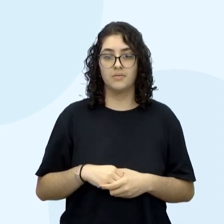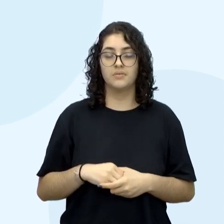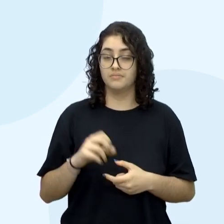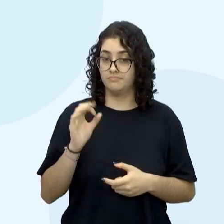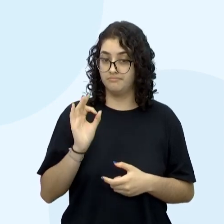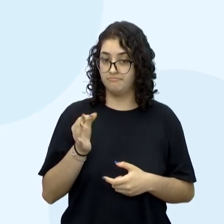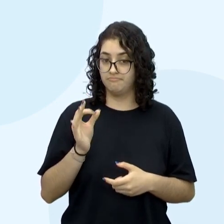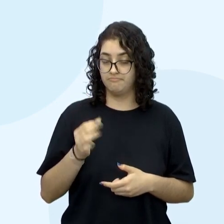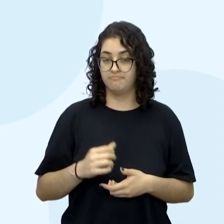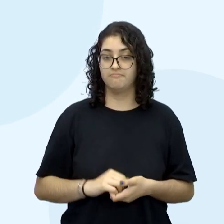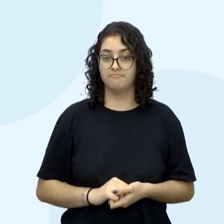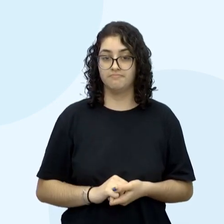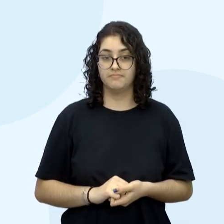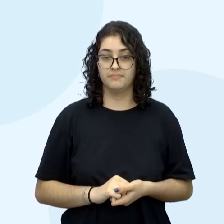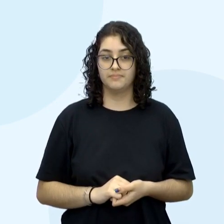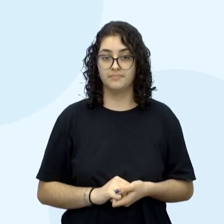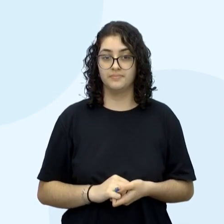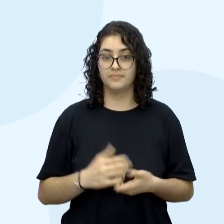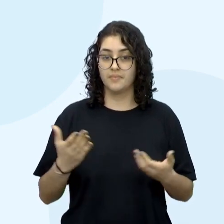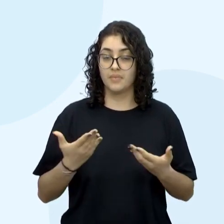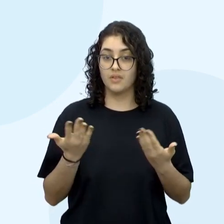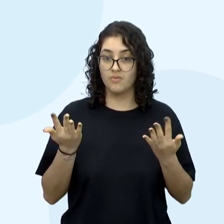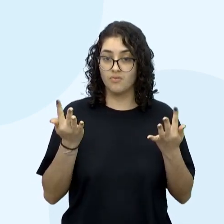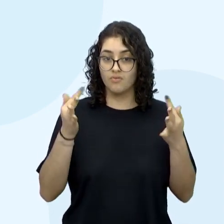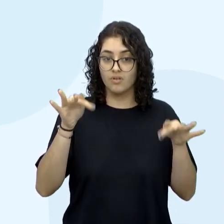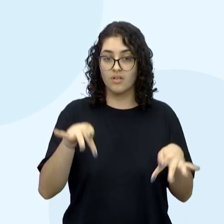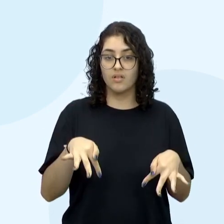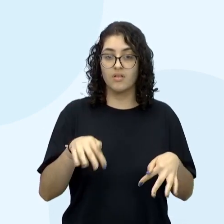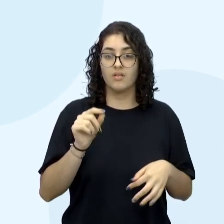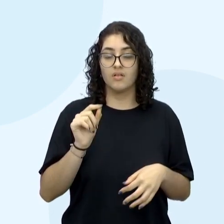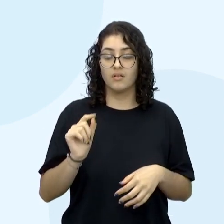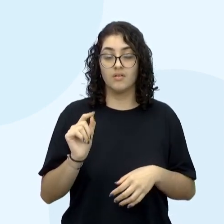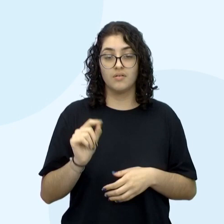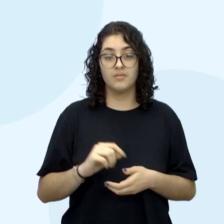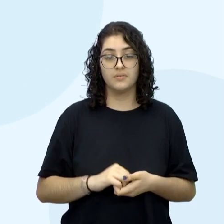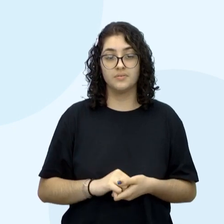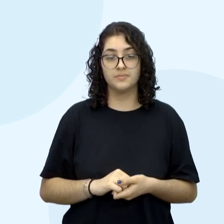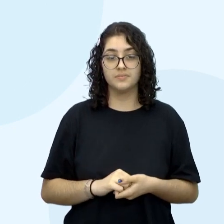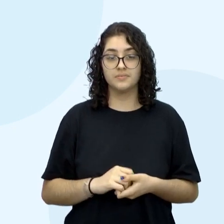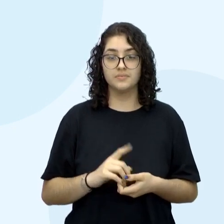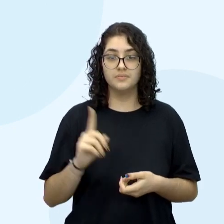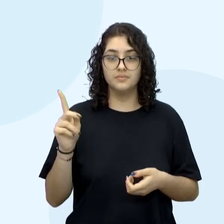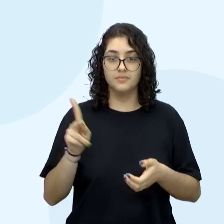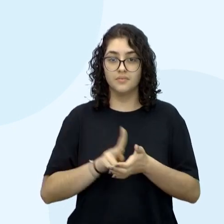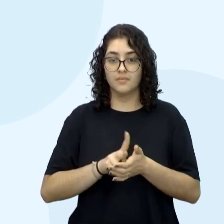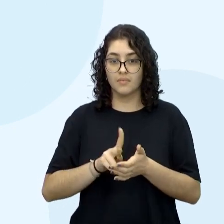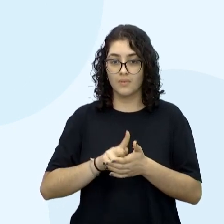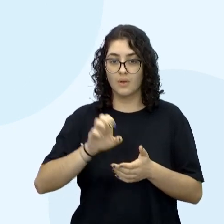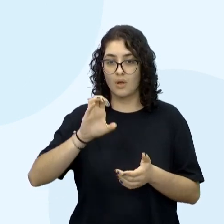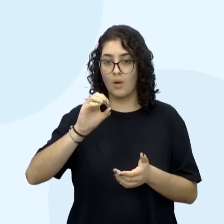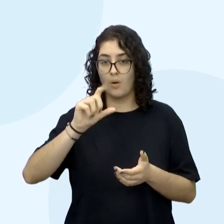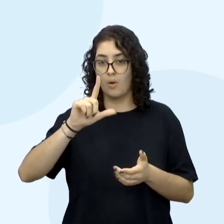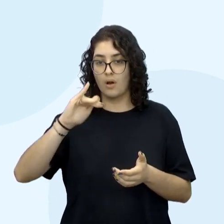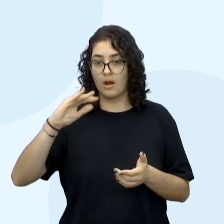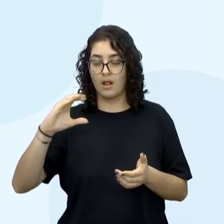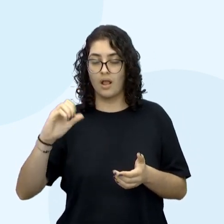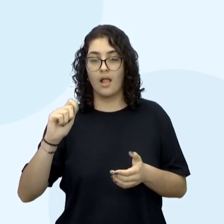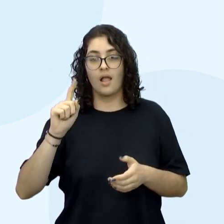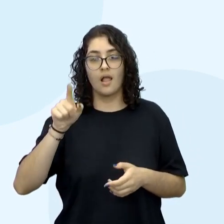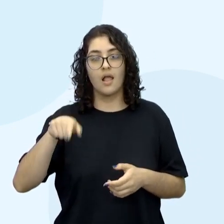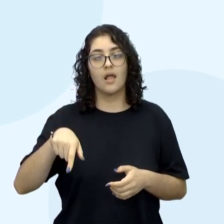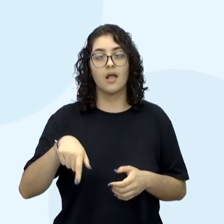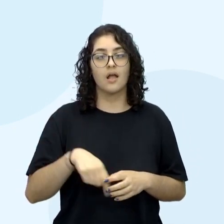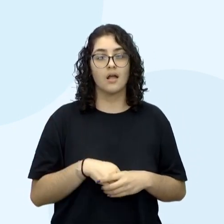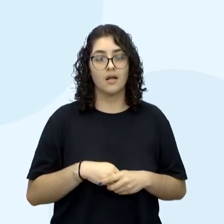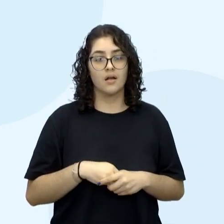Fechou? E aí, pra gente terminar, também por causa do tempo da aula, a gente tem a erosão eólica, que ela é a erosão